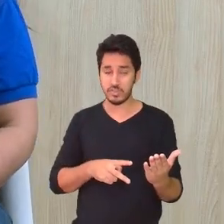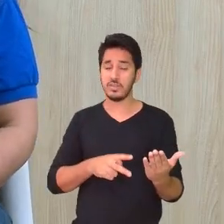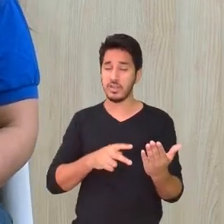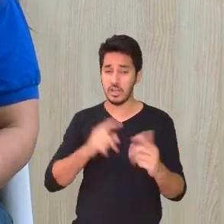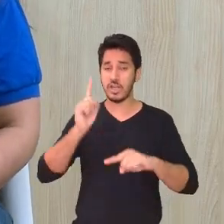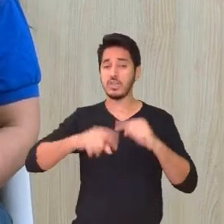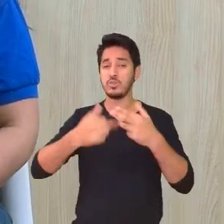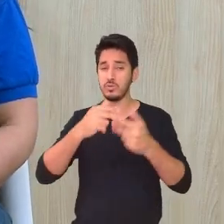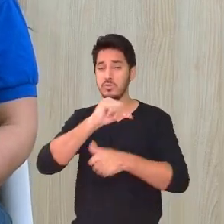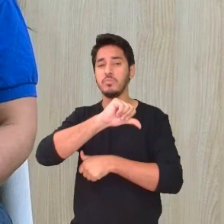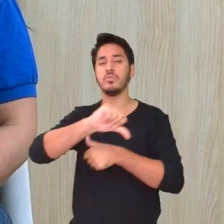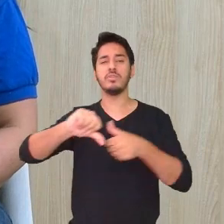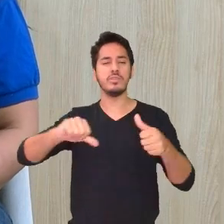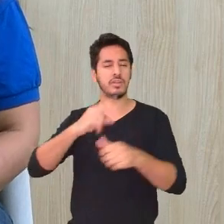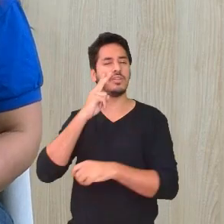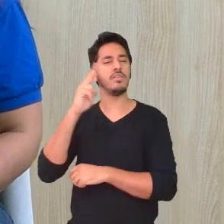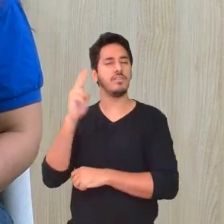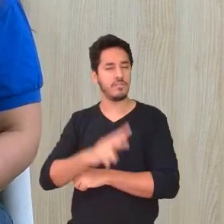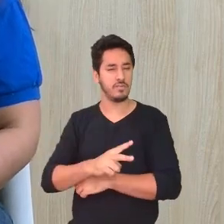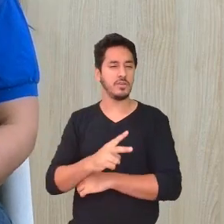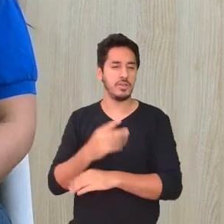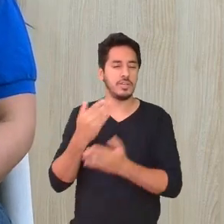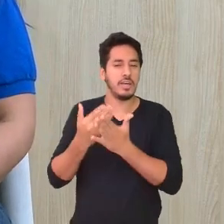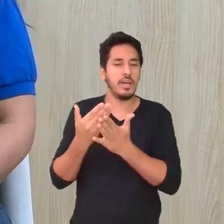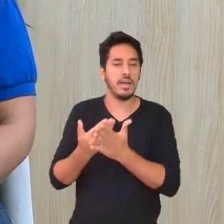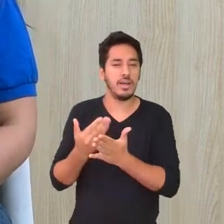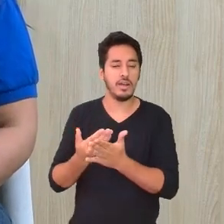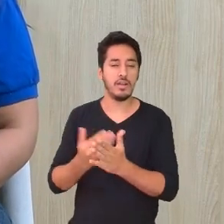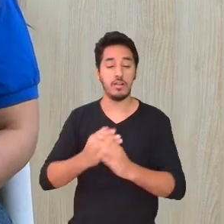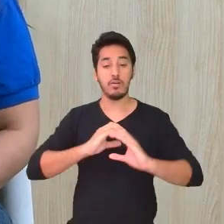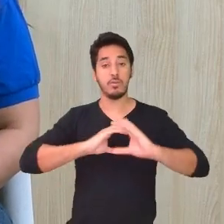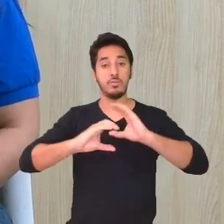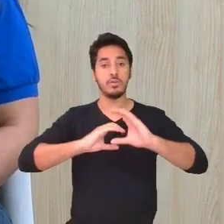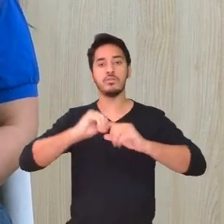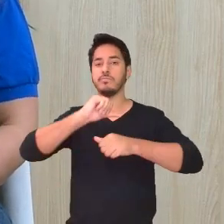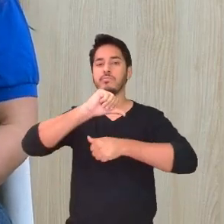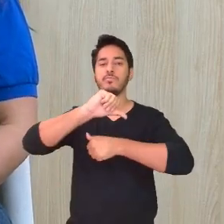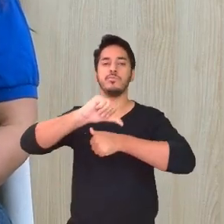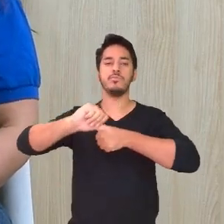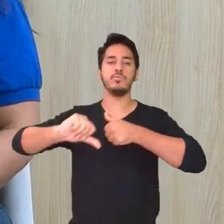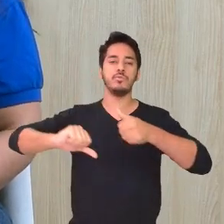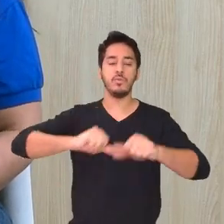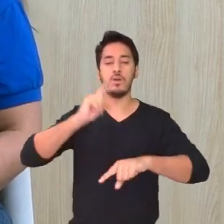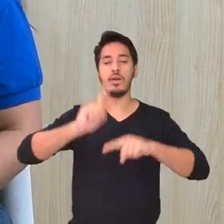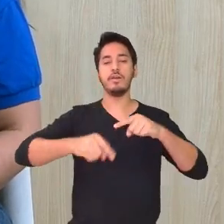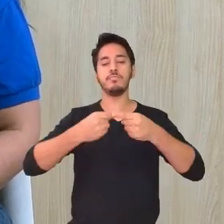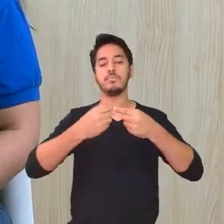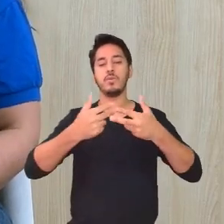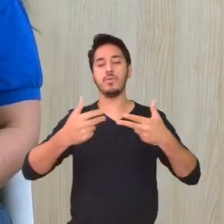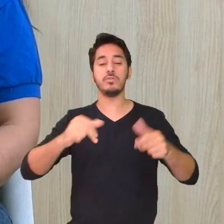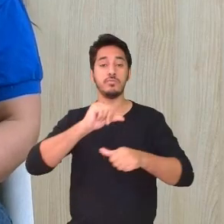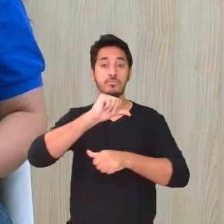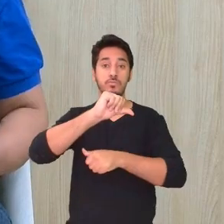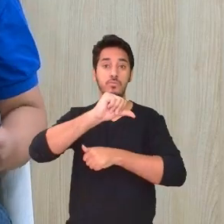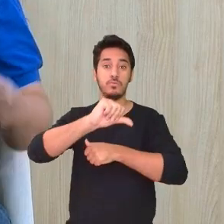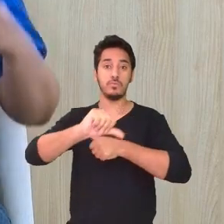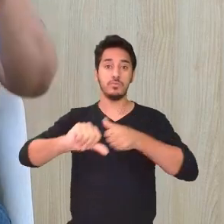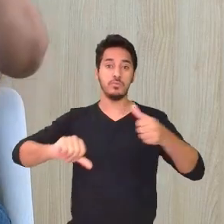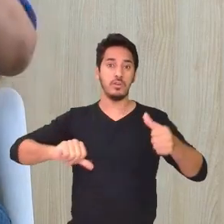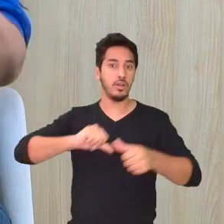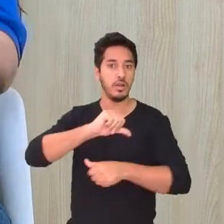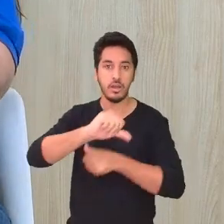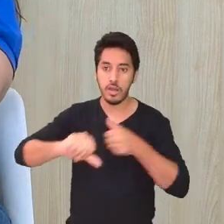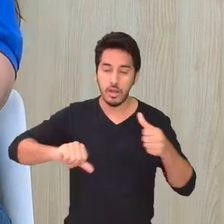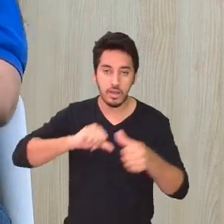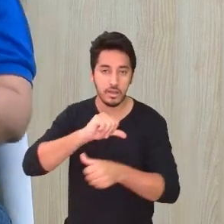todas as aulas, aqueles vídeos que a gente trouxe para vocês, a comunicação mudou, as coisas vêm mudando muito rápido e a gente está imerso